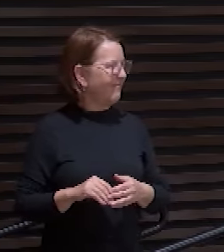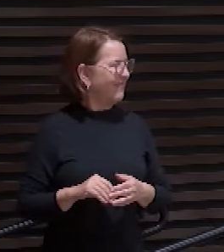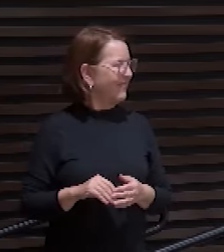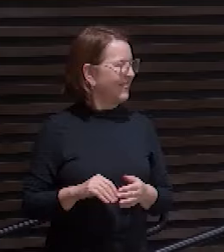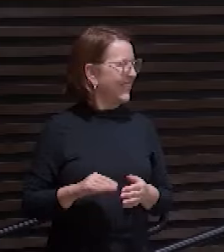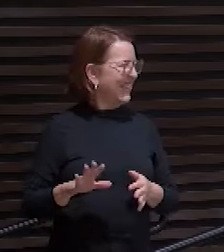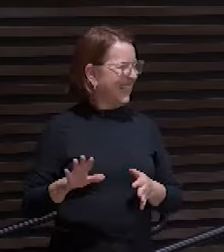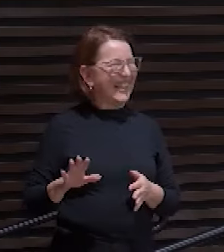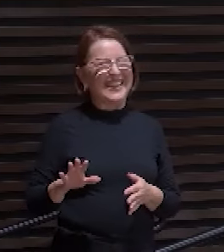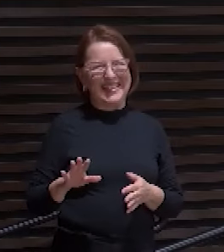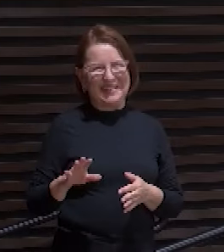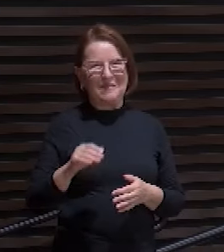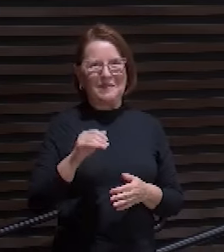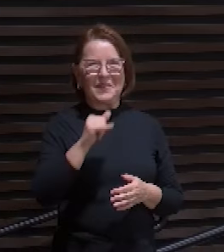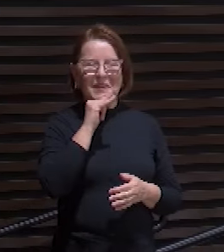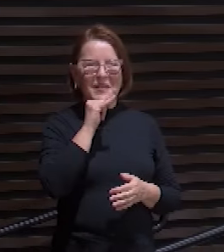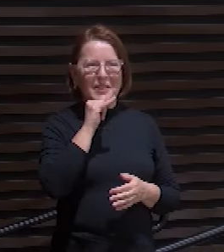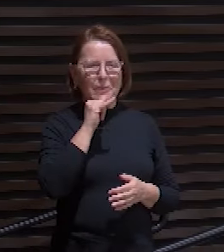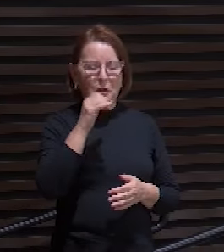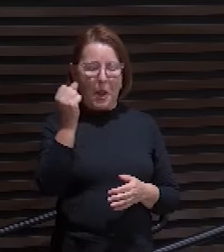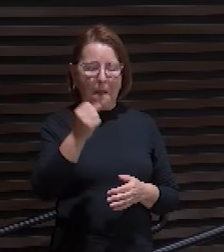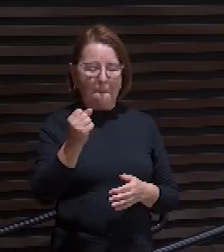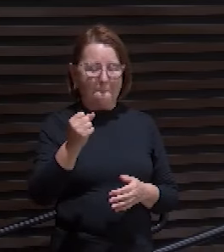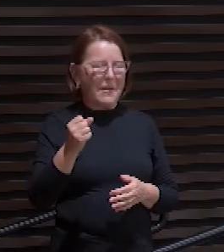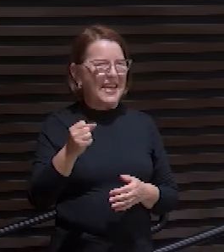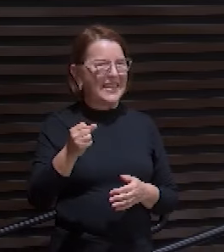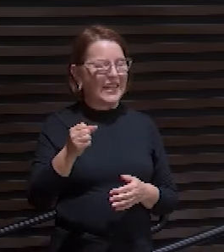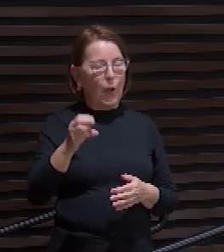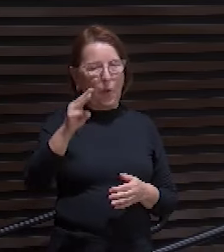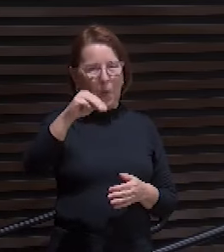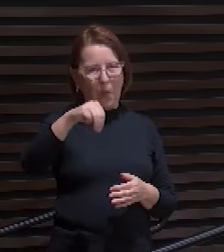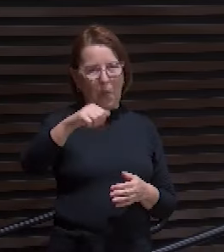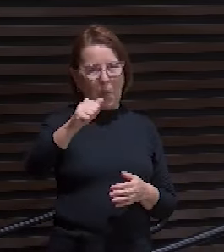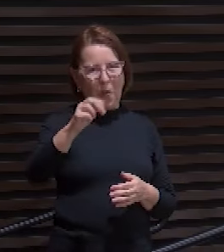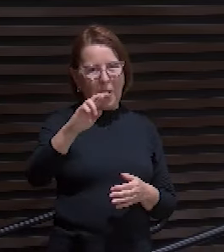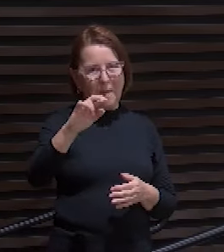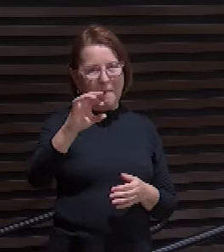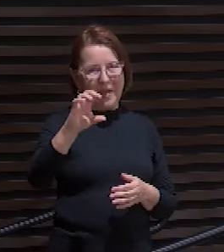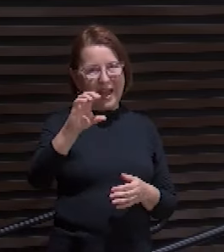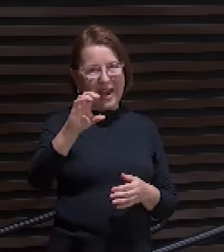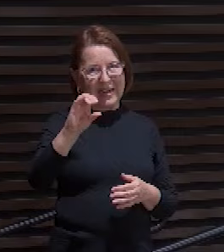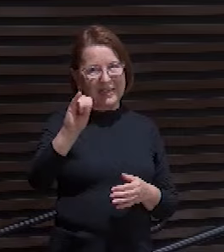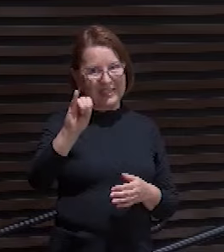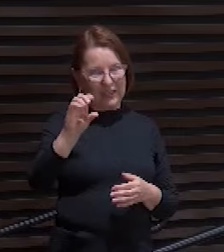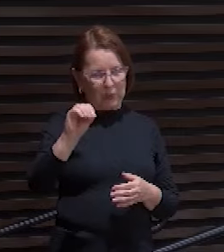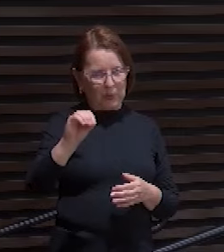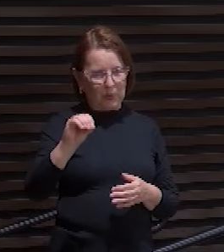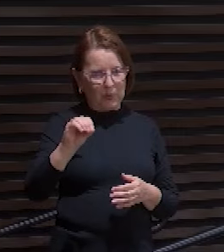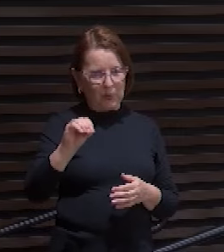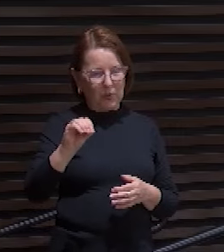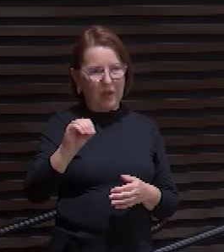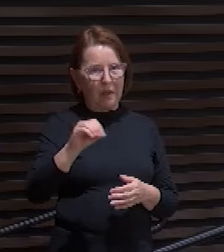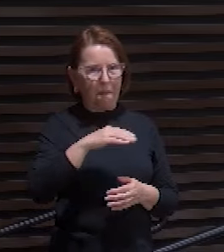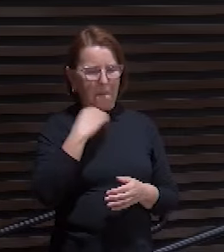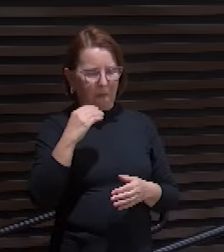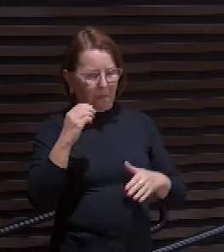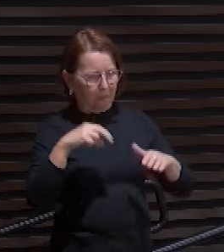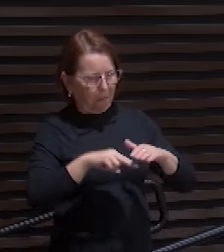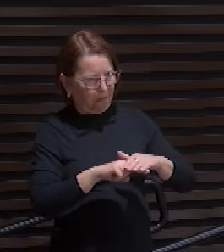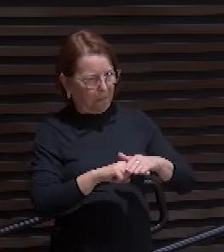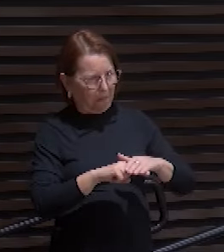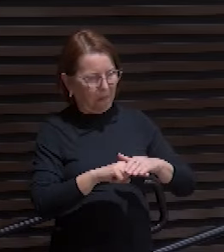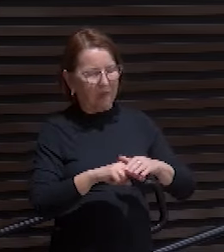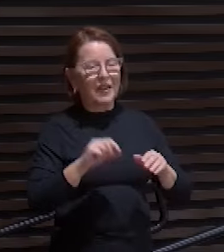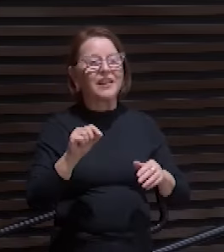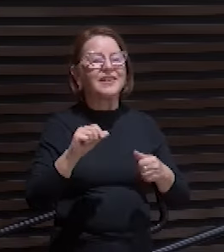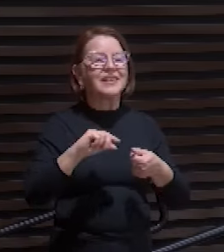um caixão. Aqui jaz Márcio Mizobuti. O que significa isso? Um defunto,